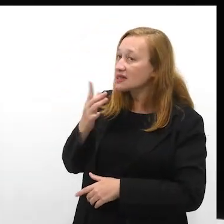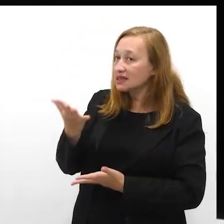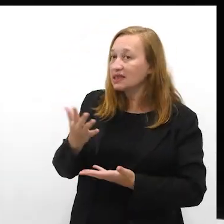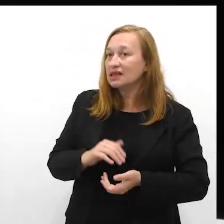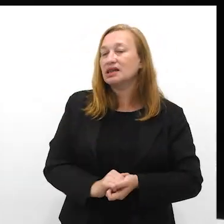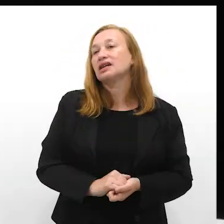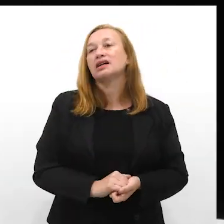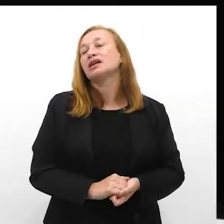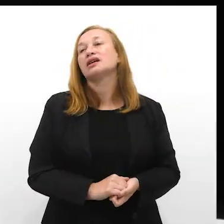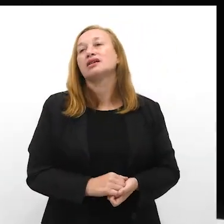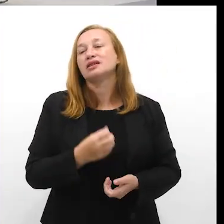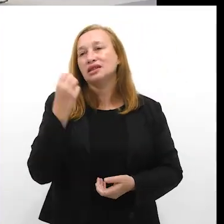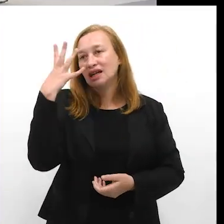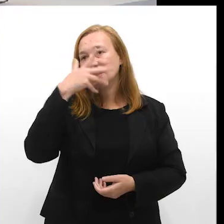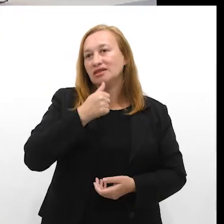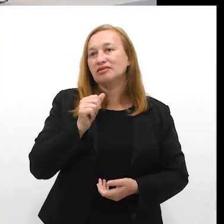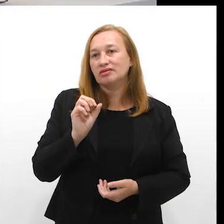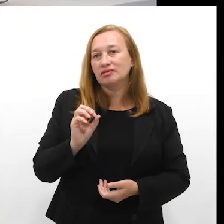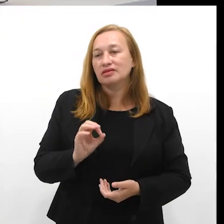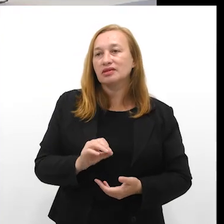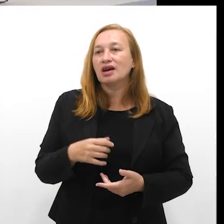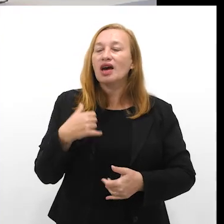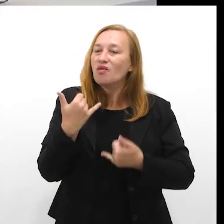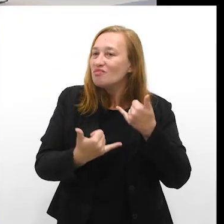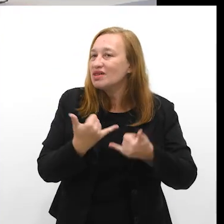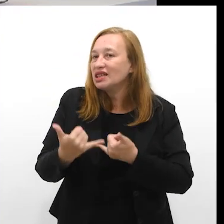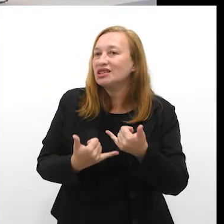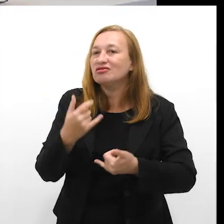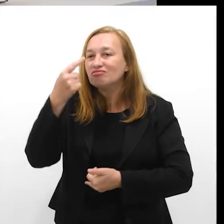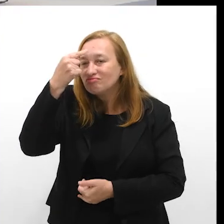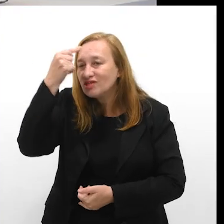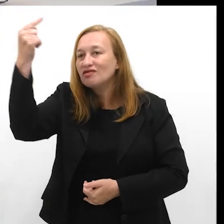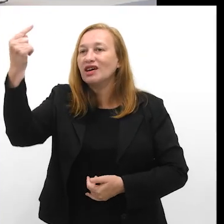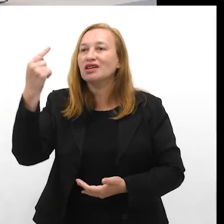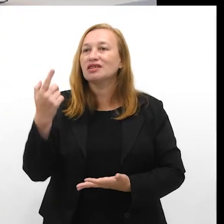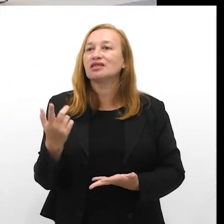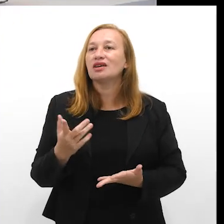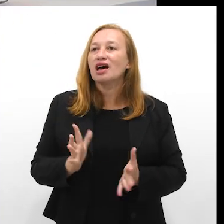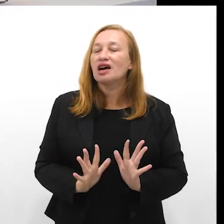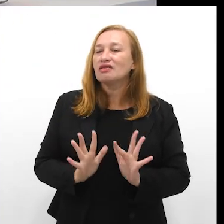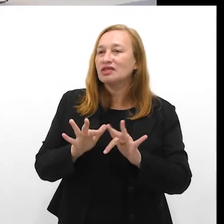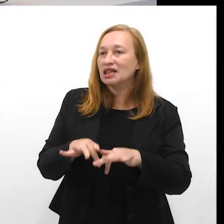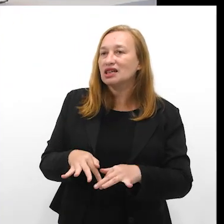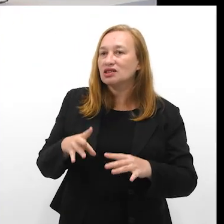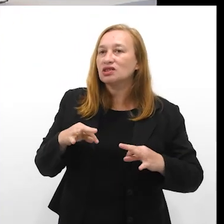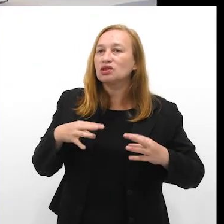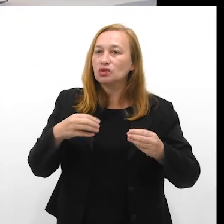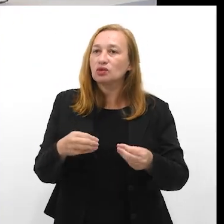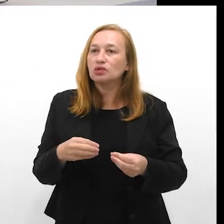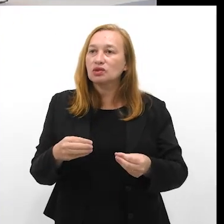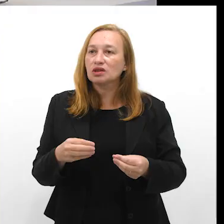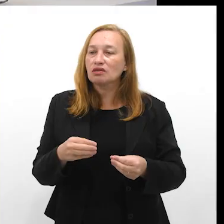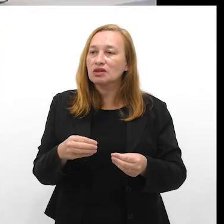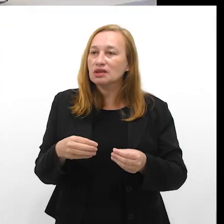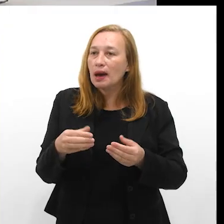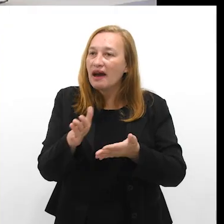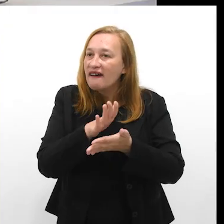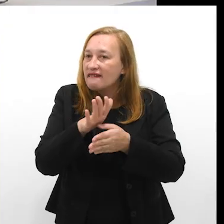né? Olha que linda. Tá muito bonita. Aí eu invento brincos, aí você também interfere no acabamento, né, Manu? Você fala